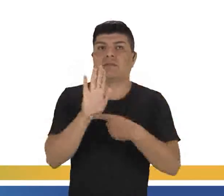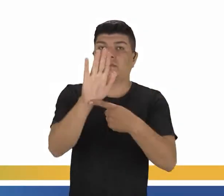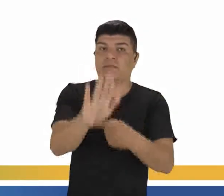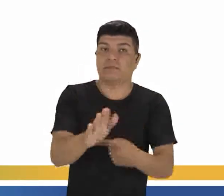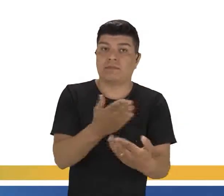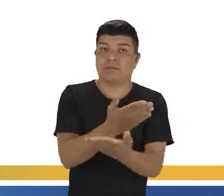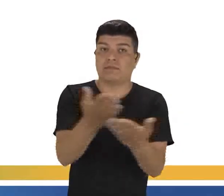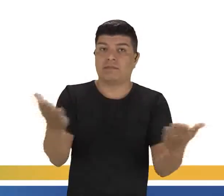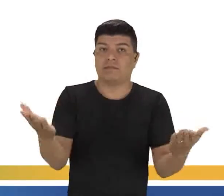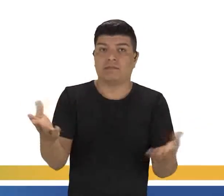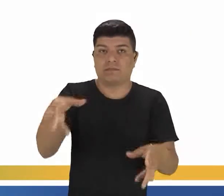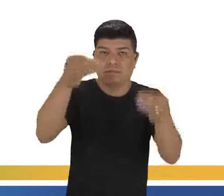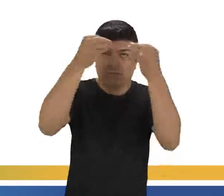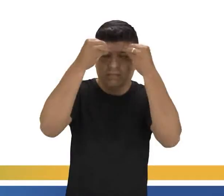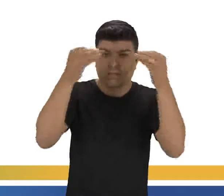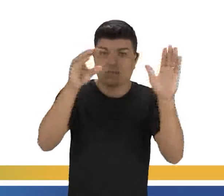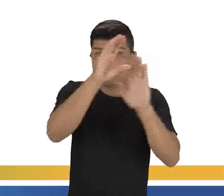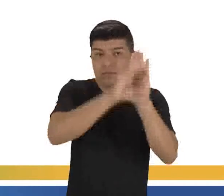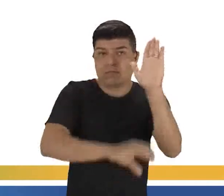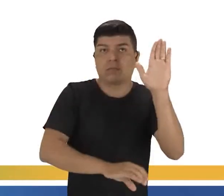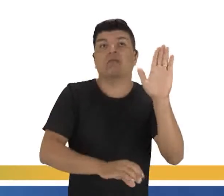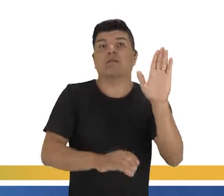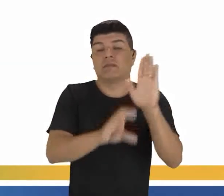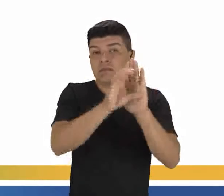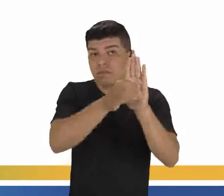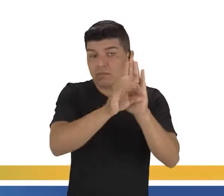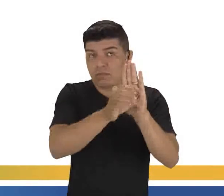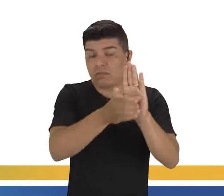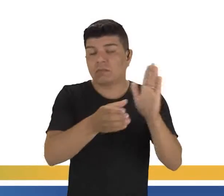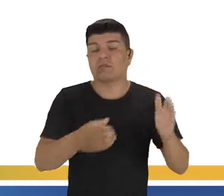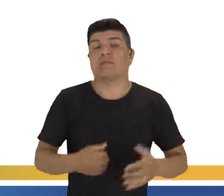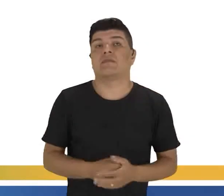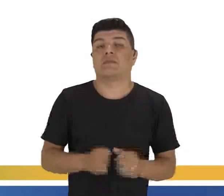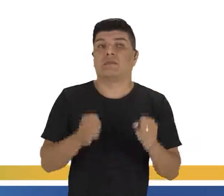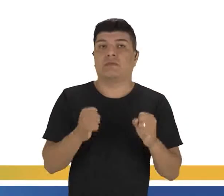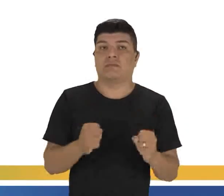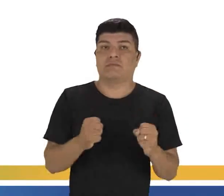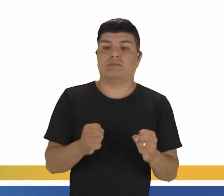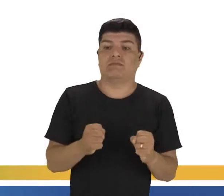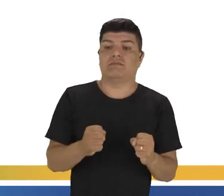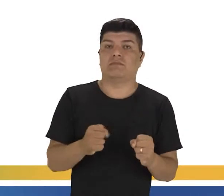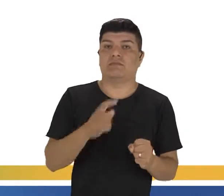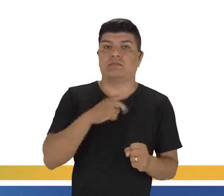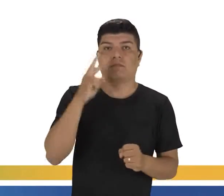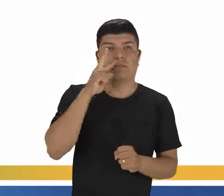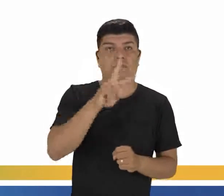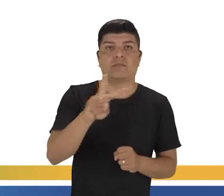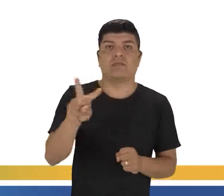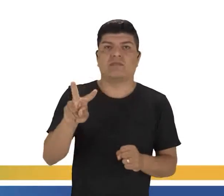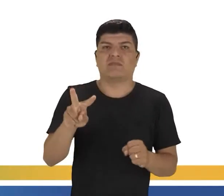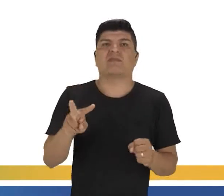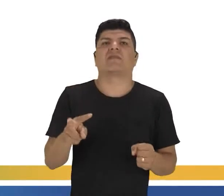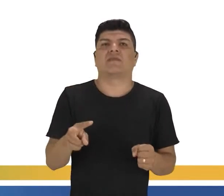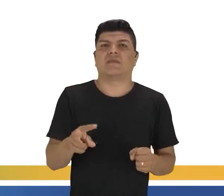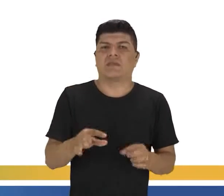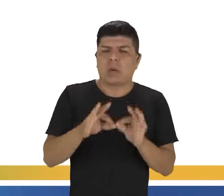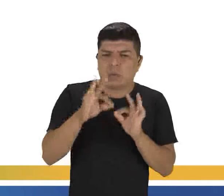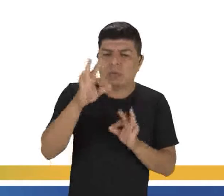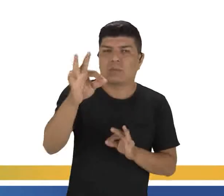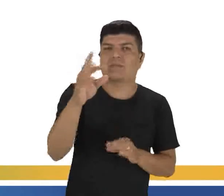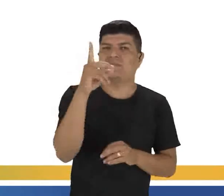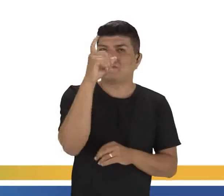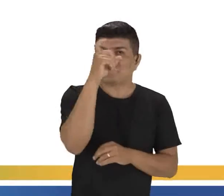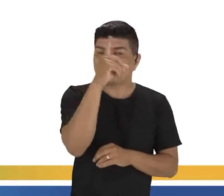ajudar vocês na fixação desse conteúdo. Lembrando que ele é um conteúdo, como a gente pode ter visto, extenso, é